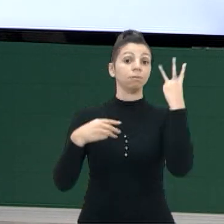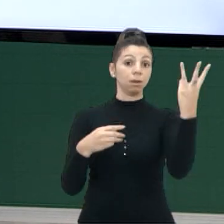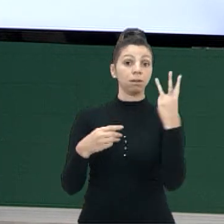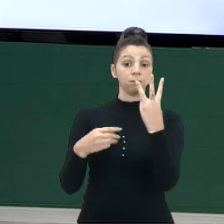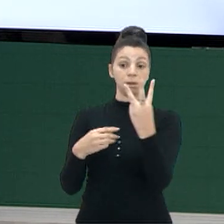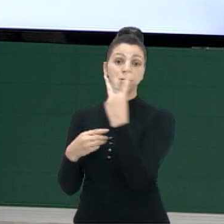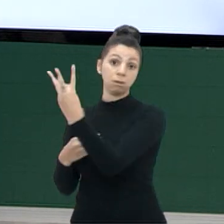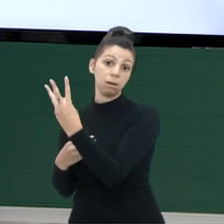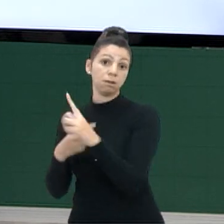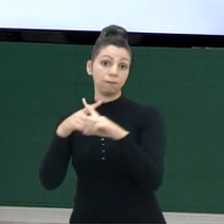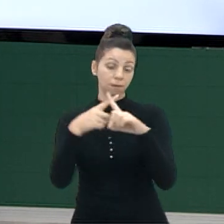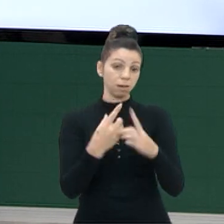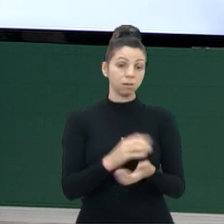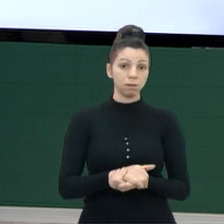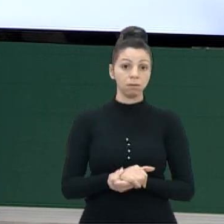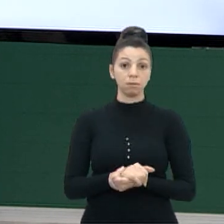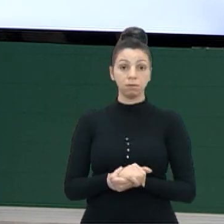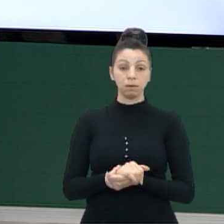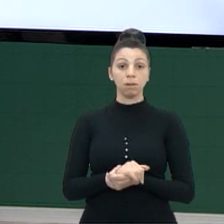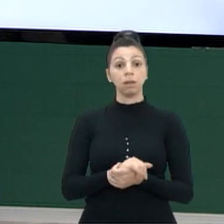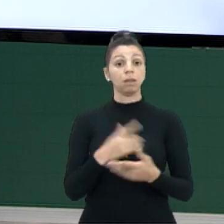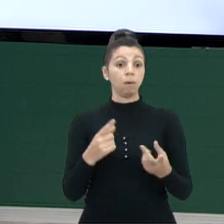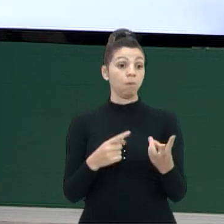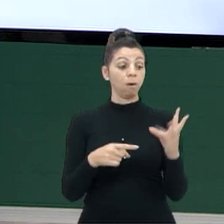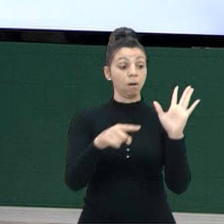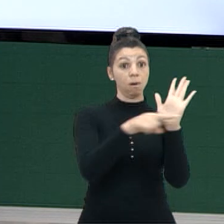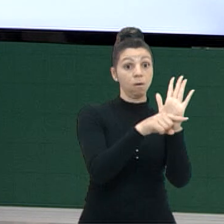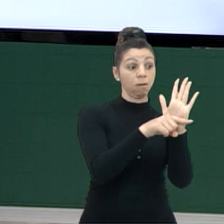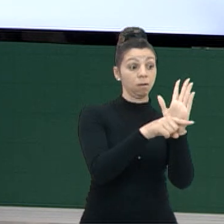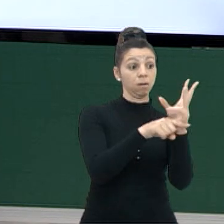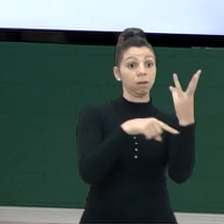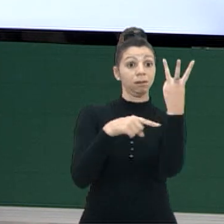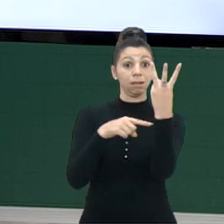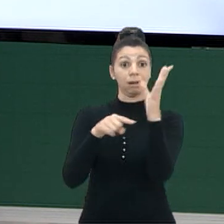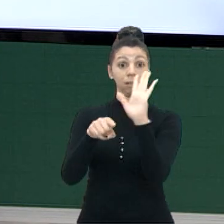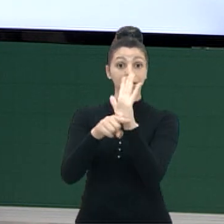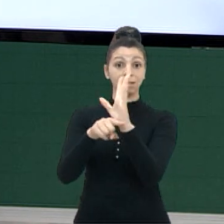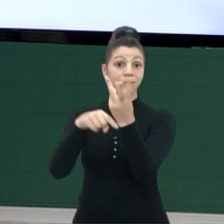Nesse caso, é menos 3 vezes menos 3 vezes menos 3.